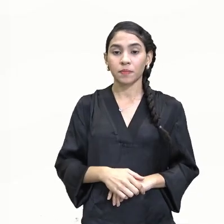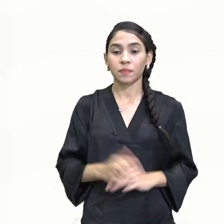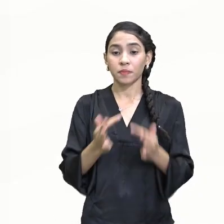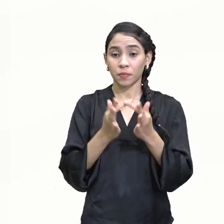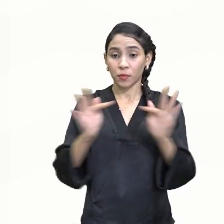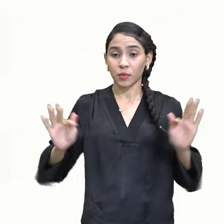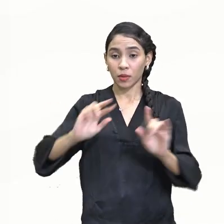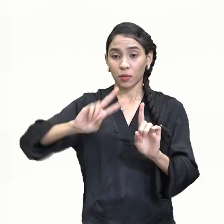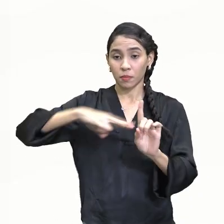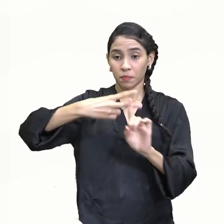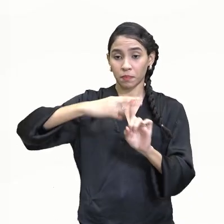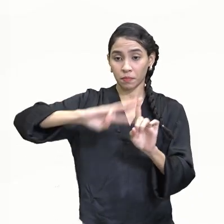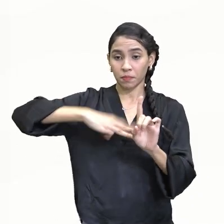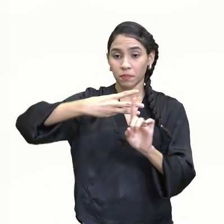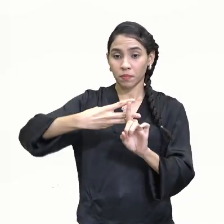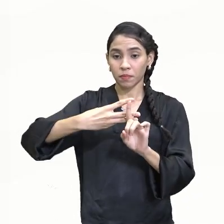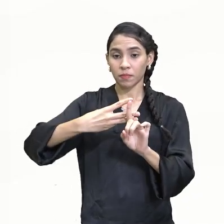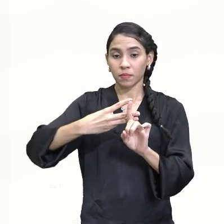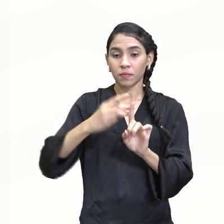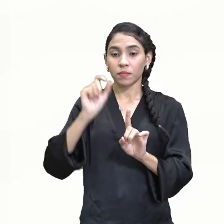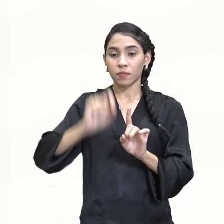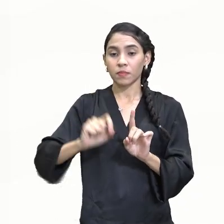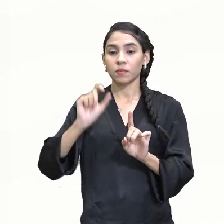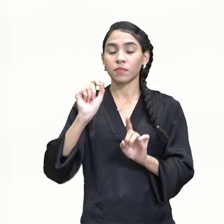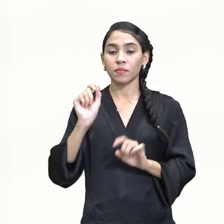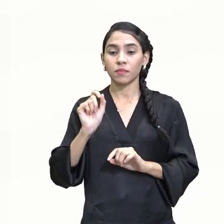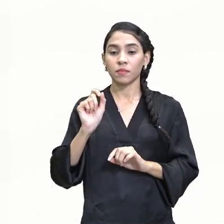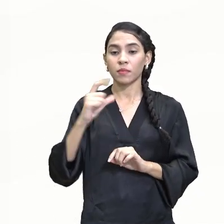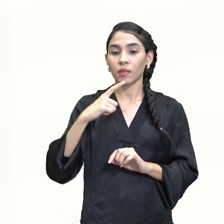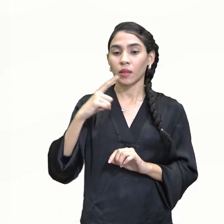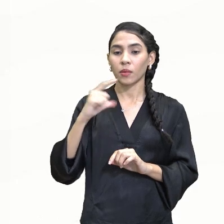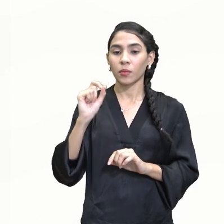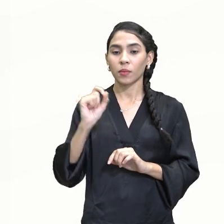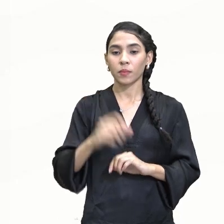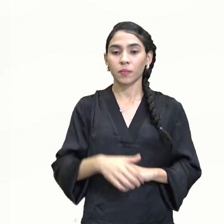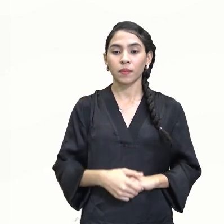função exponencial é aquela que é considerada...